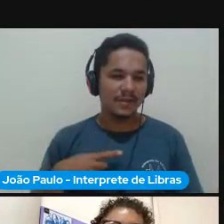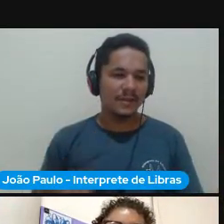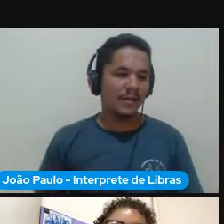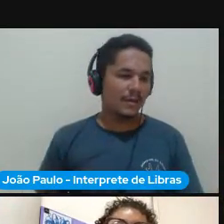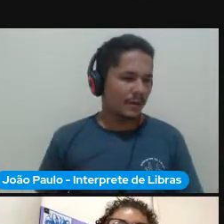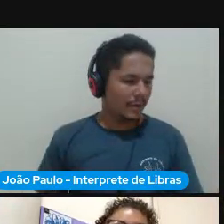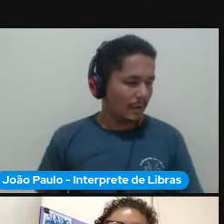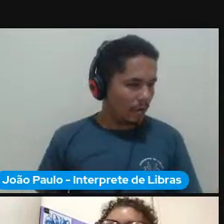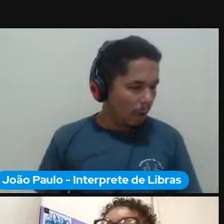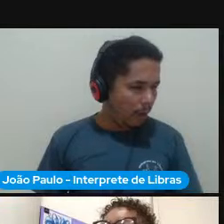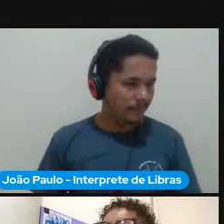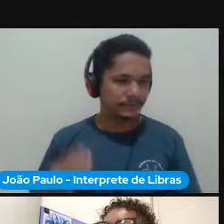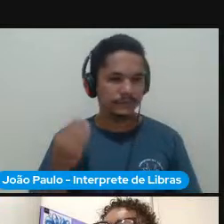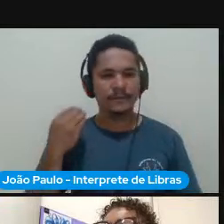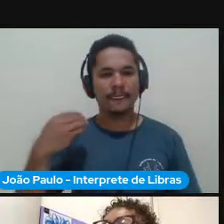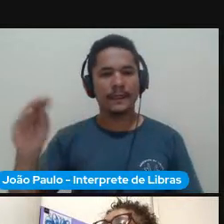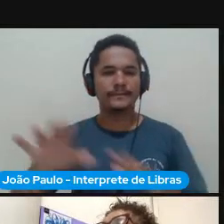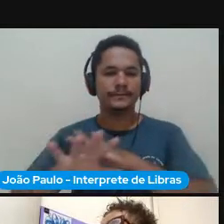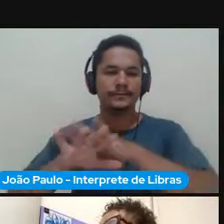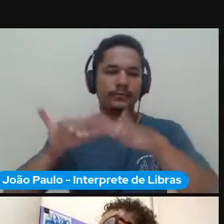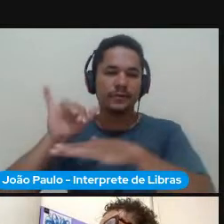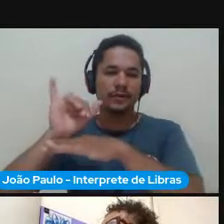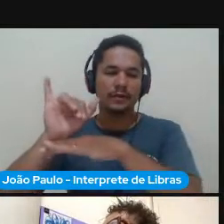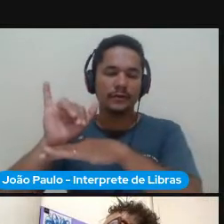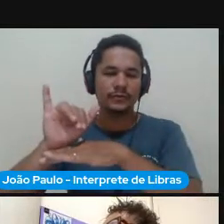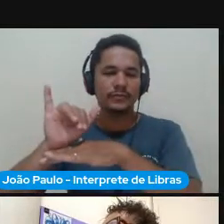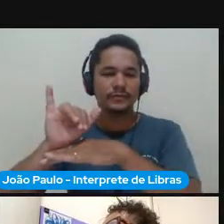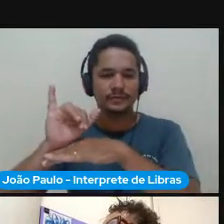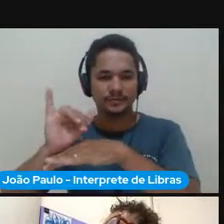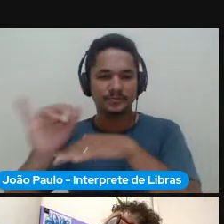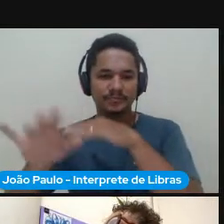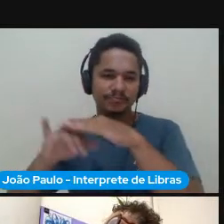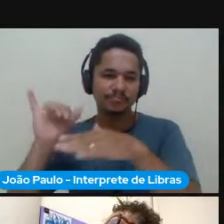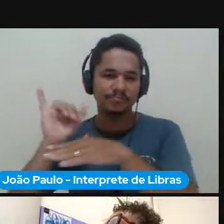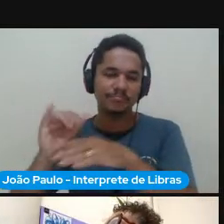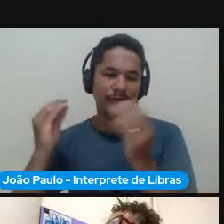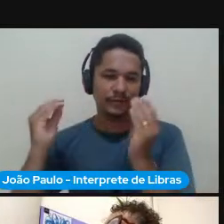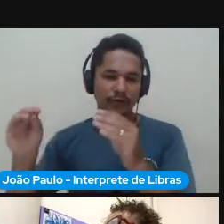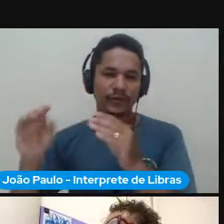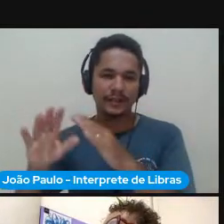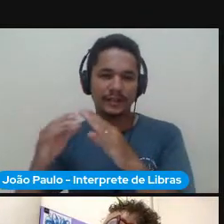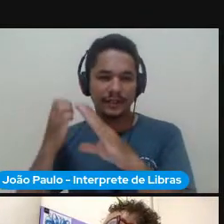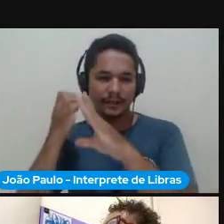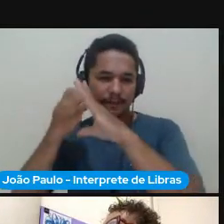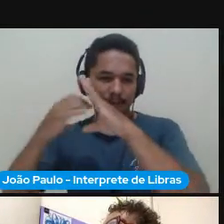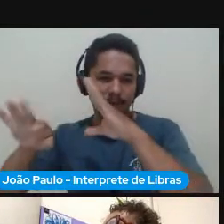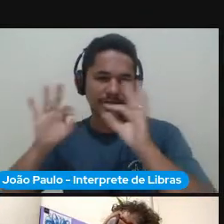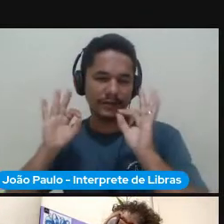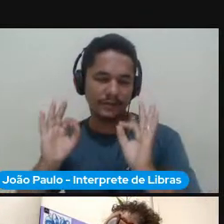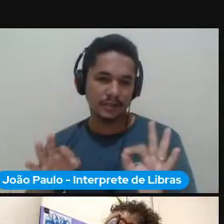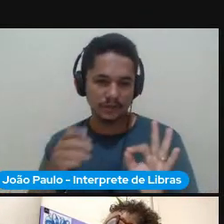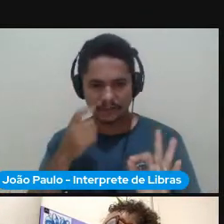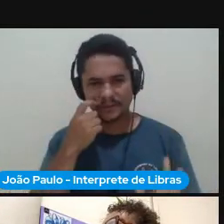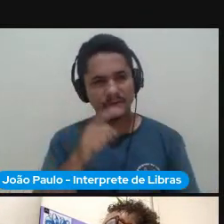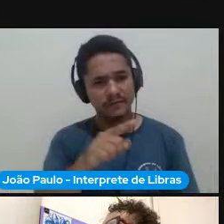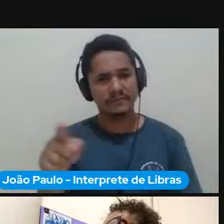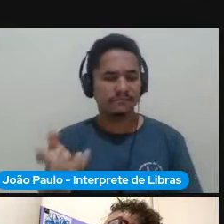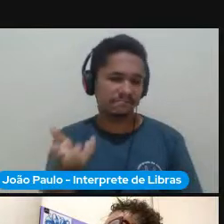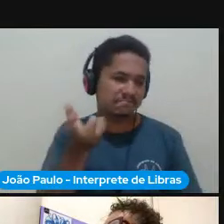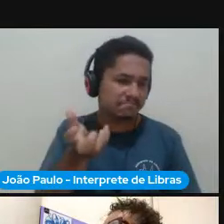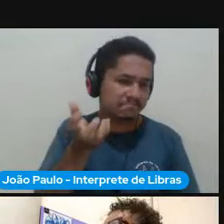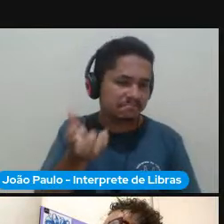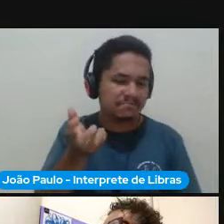no YouTube o e-mail certinho do conselho, mas é importante que vocês se manifestem, né?